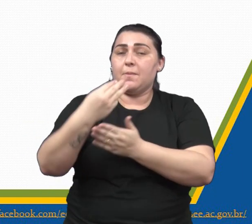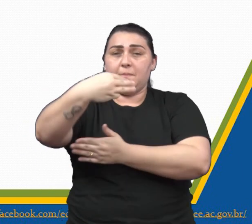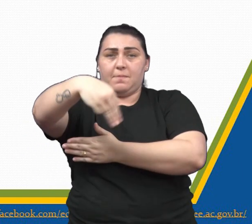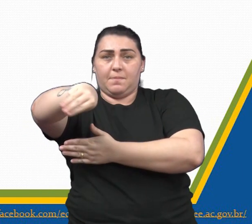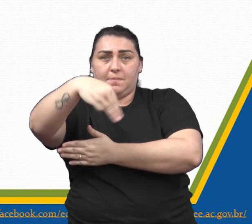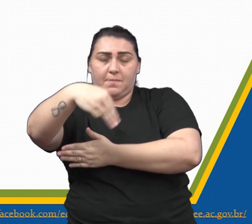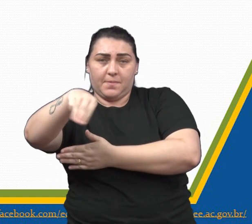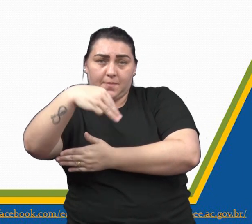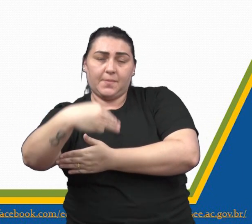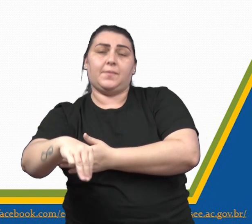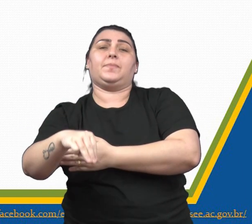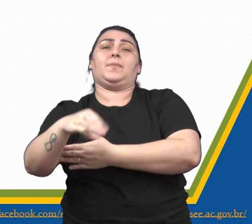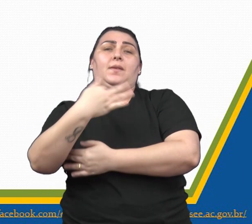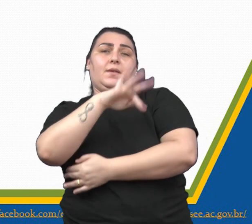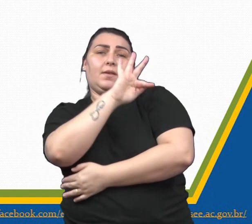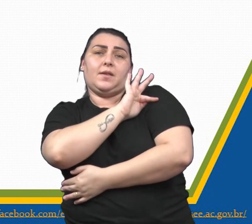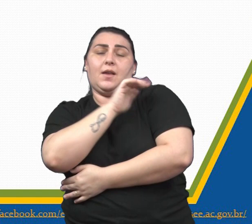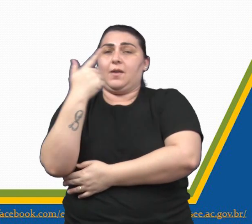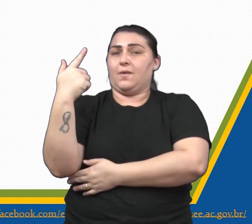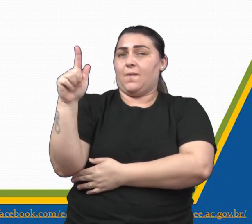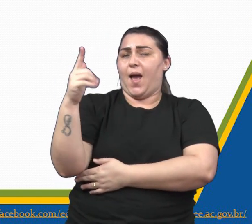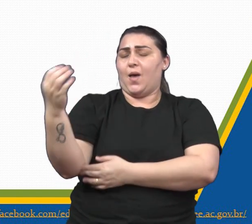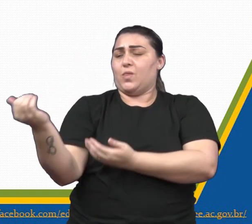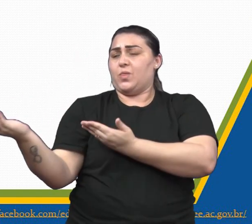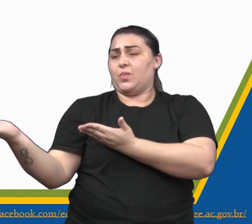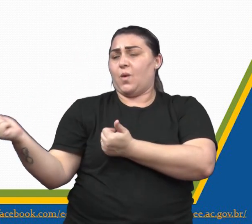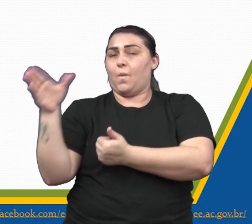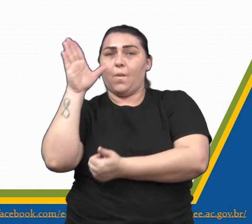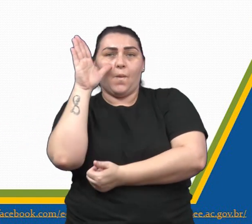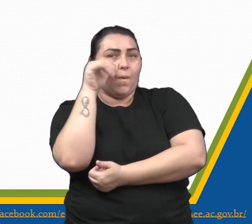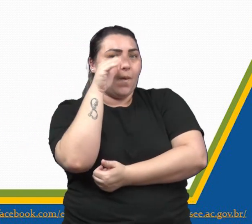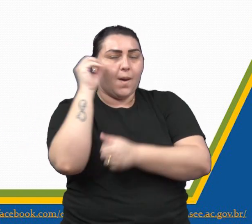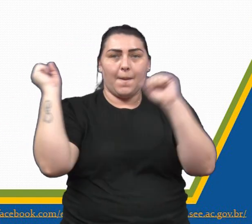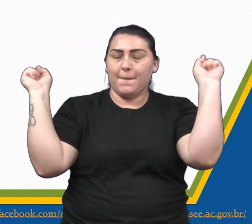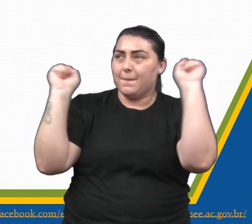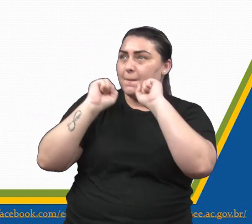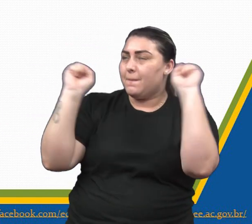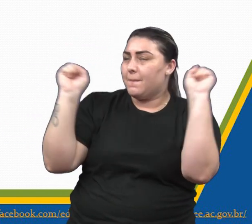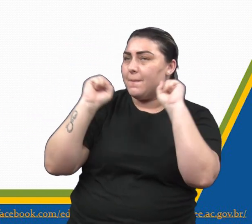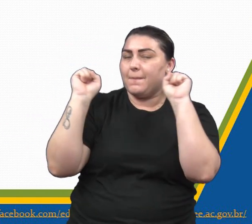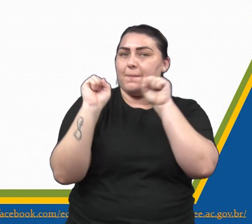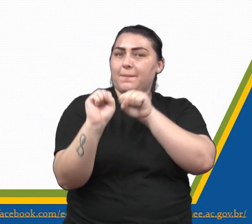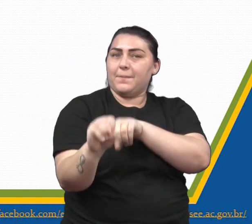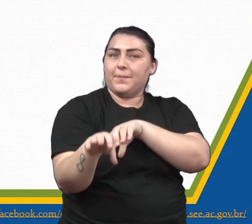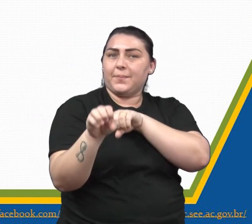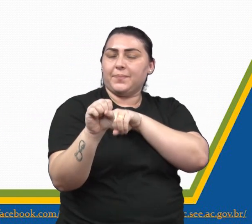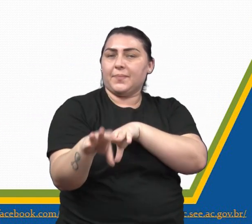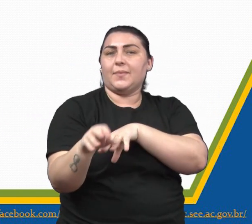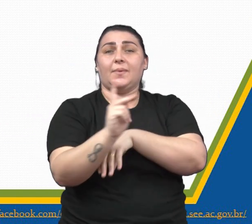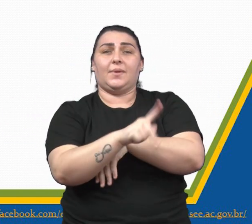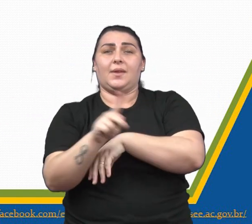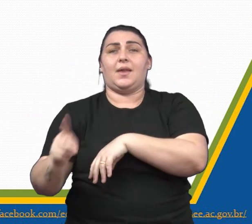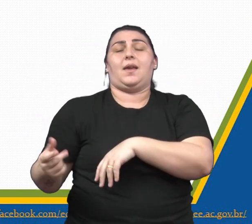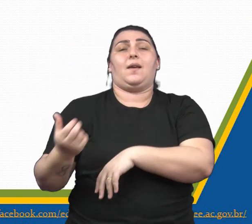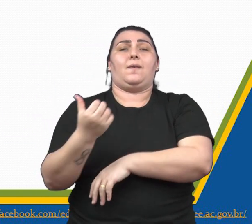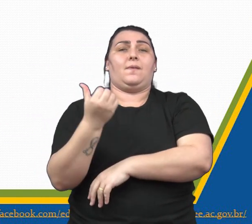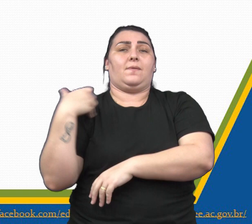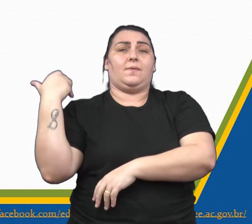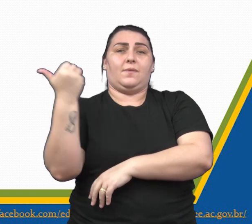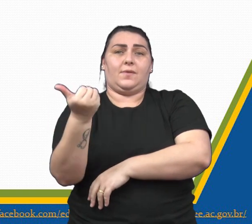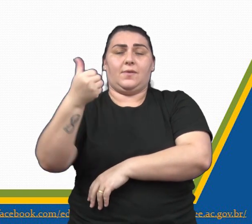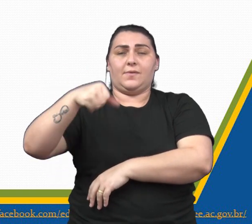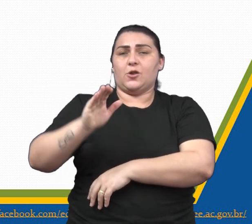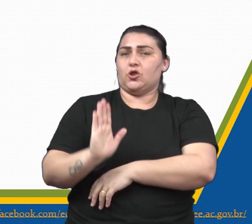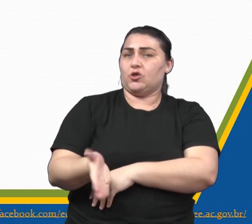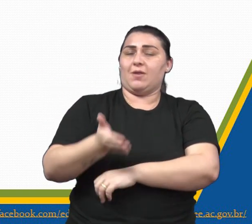Universidade Federal de Goiás. Era muito novo, curioso e apaixonado pela docência. Aos 19, já estava trabalhando